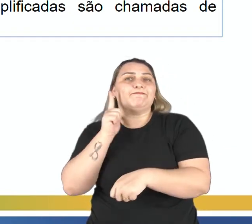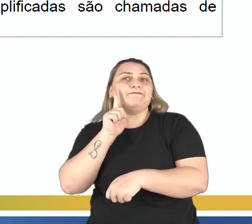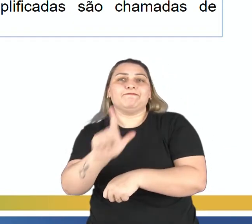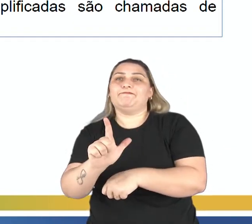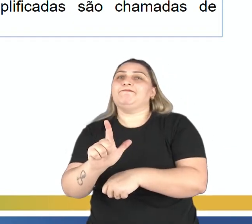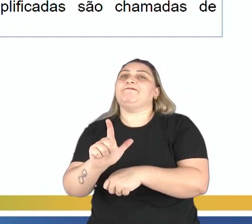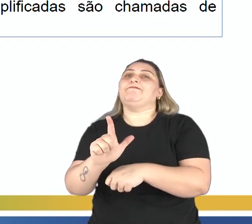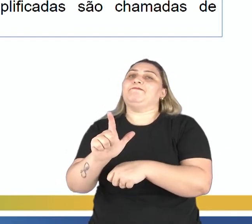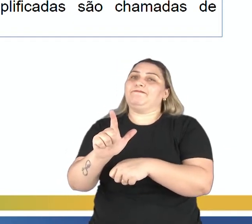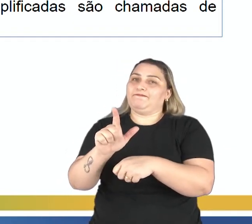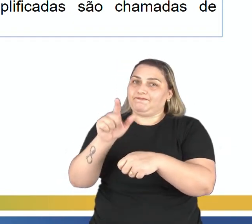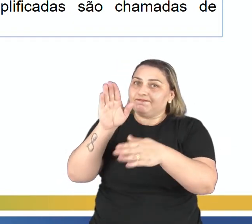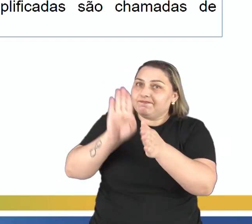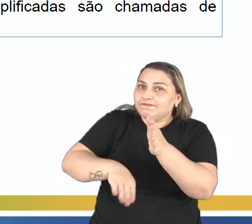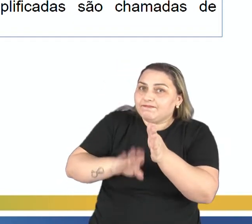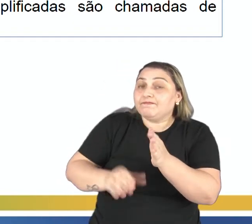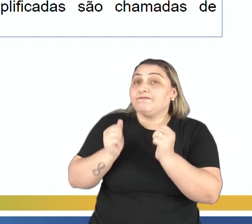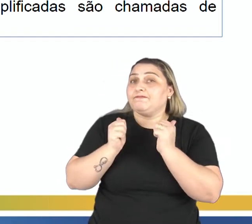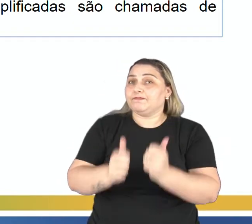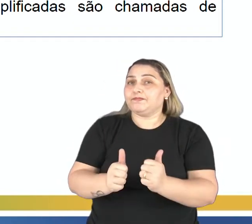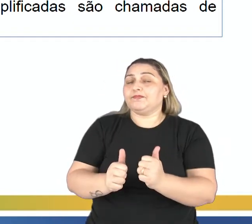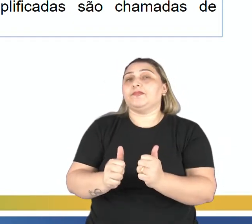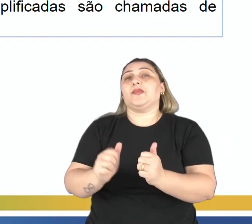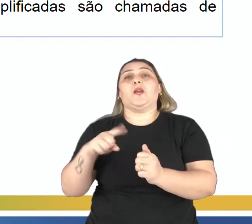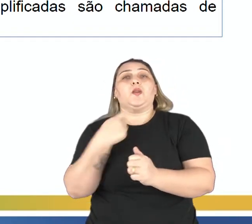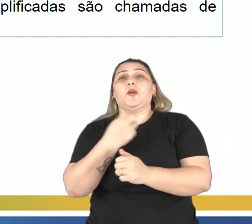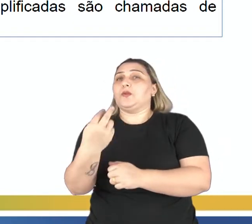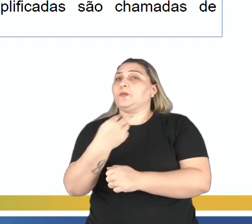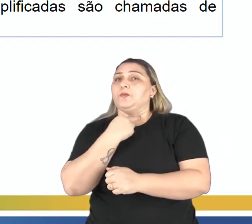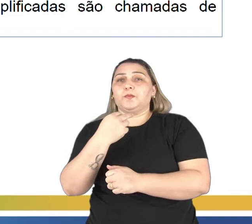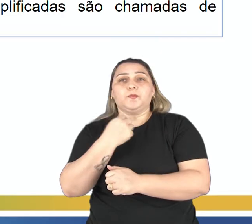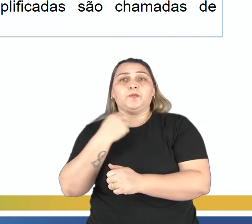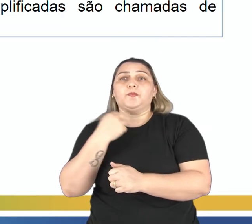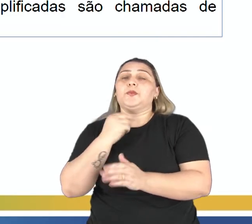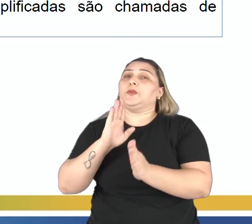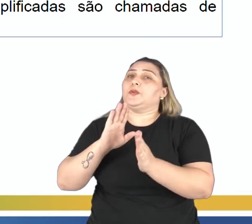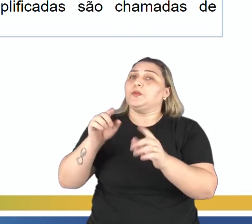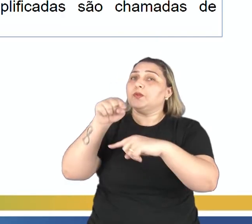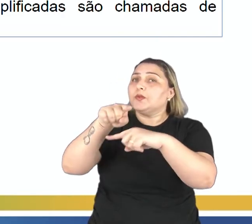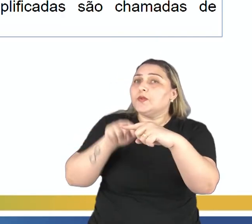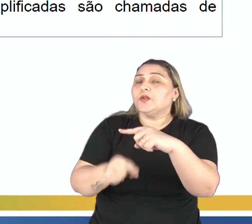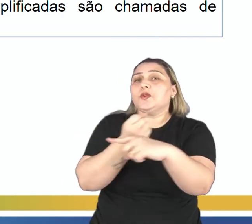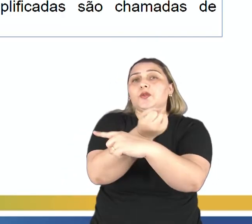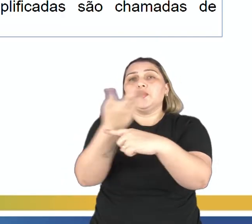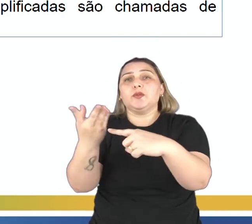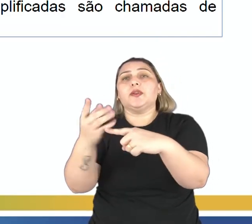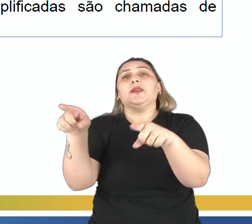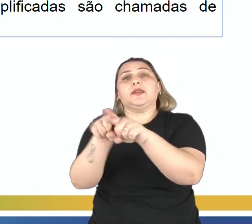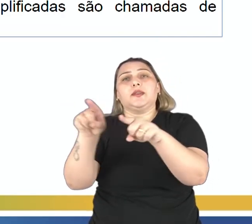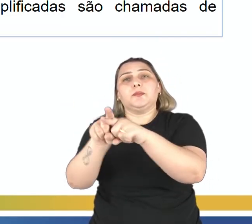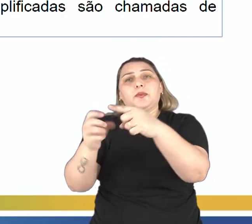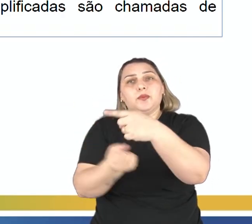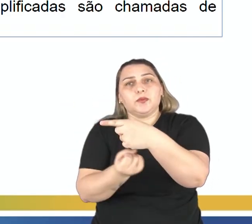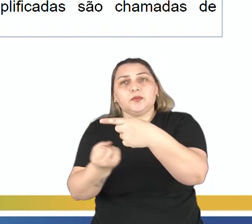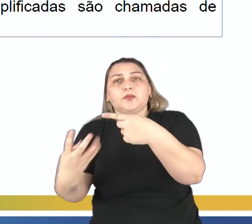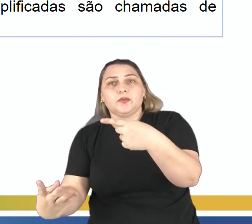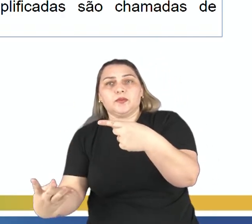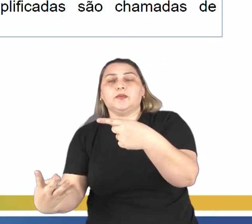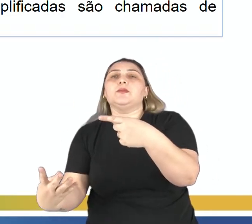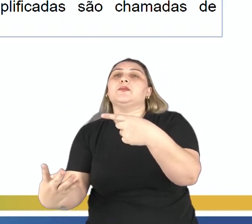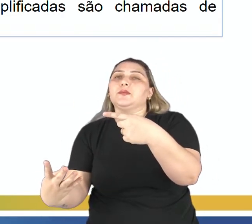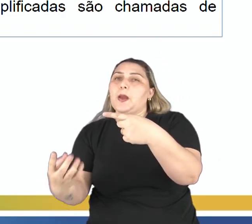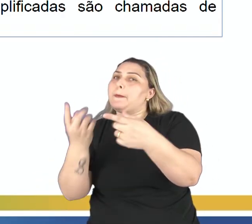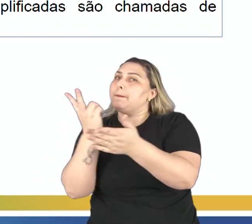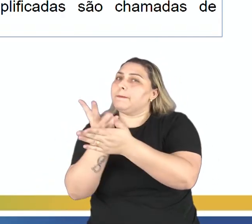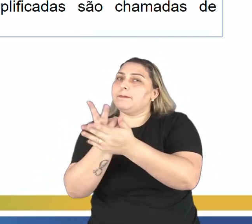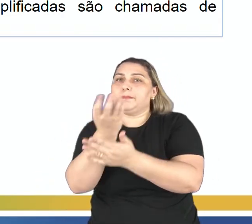podemos mais reduzir, beleza? Então, quando nós não podemos mais dividir tanto o numerador e o numerador por um